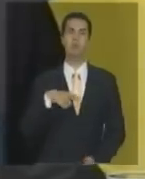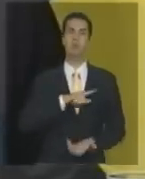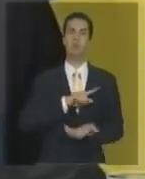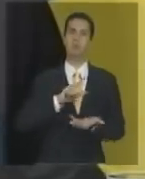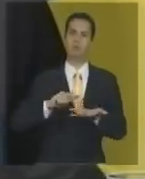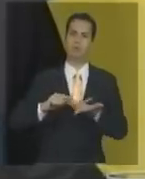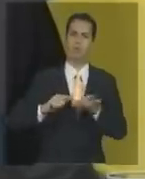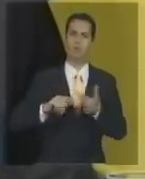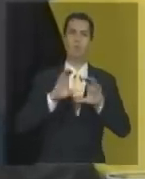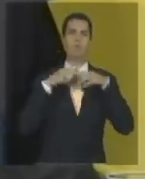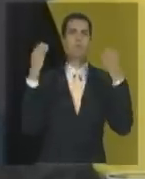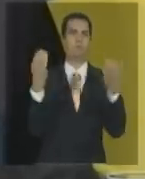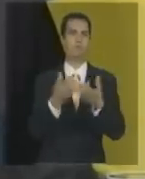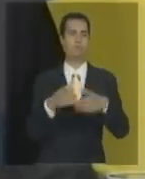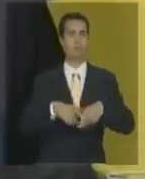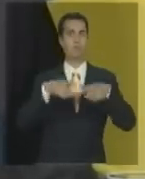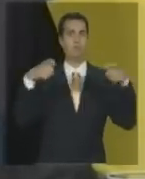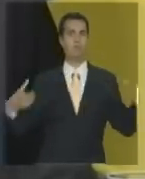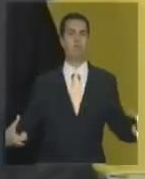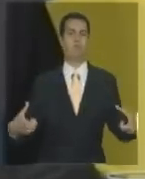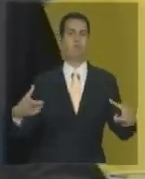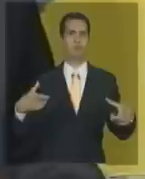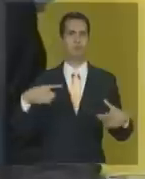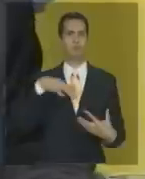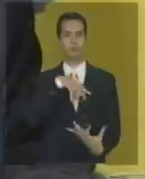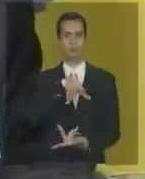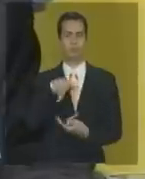eventos de dimensão internacional.